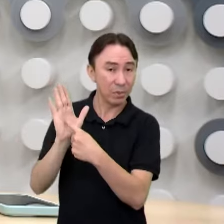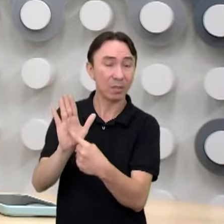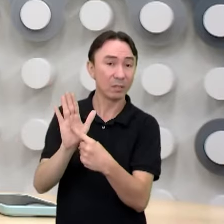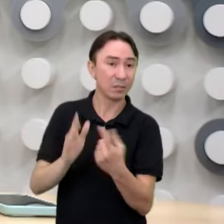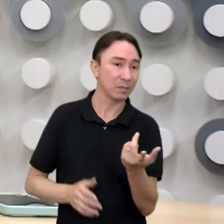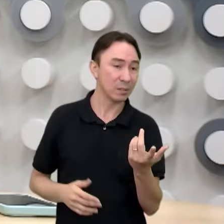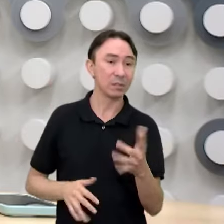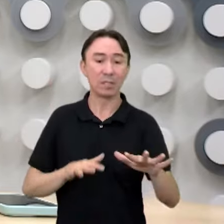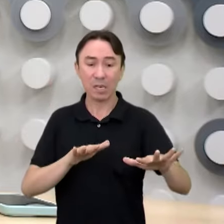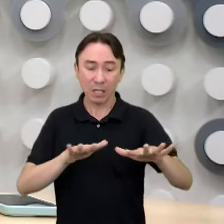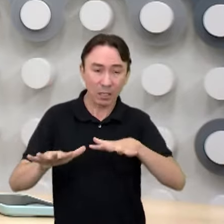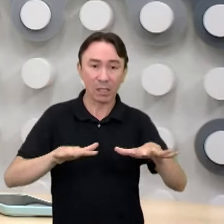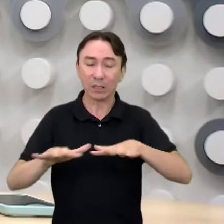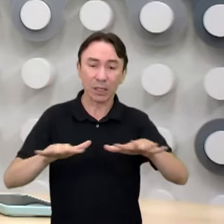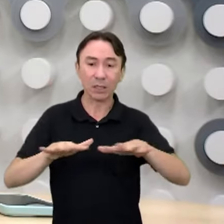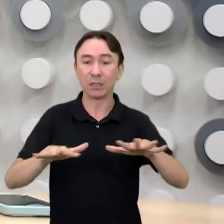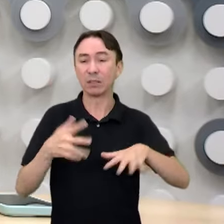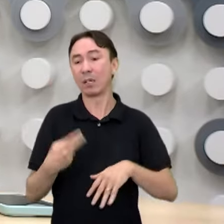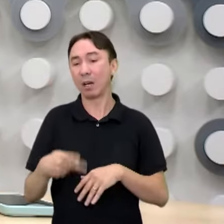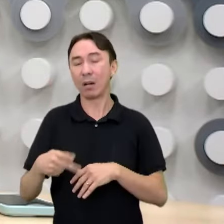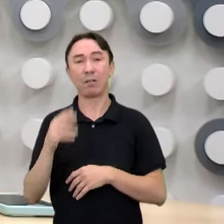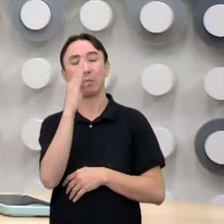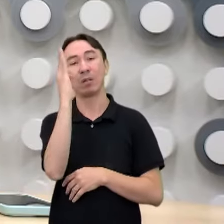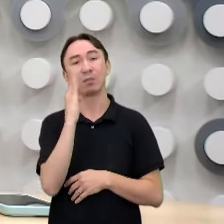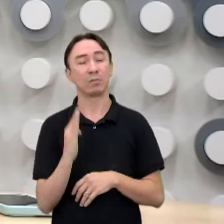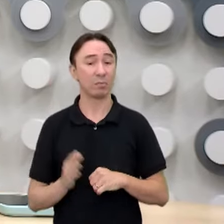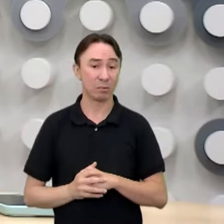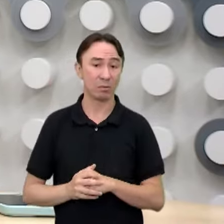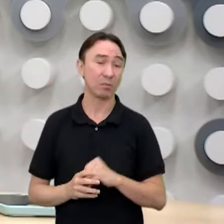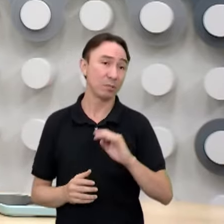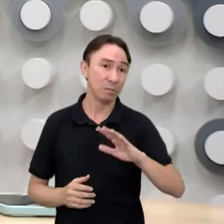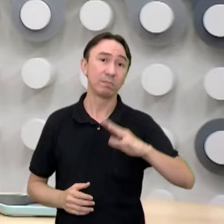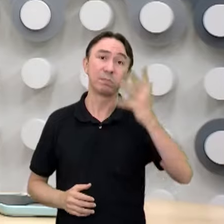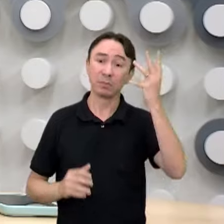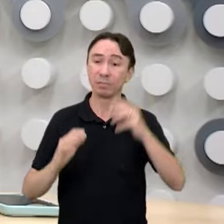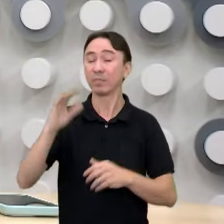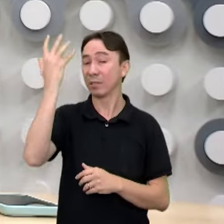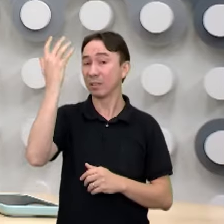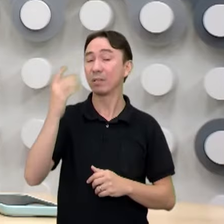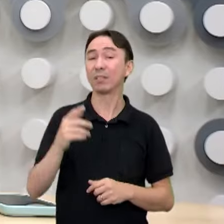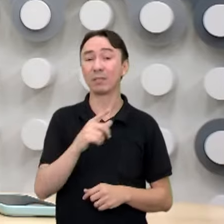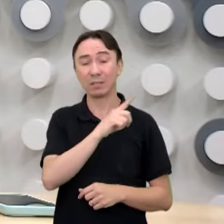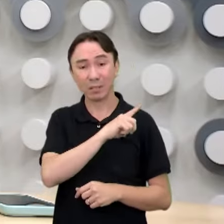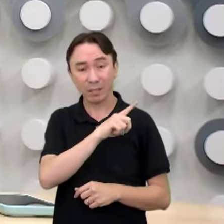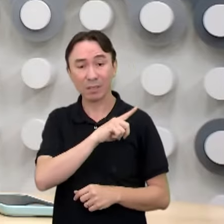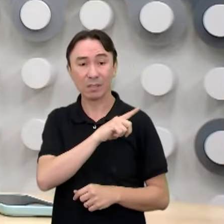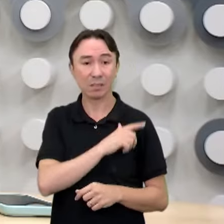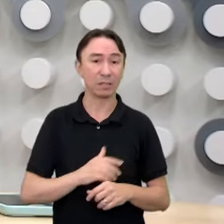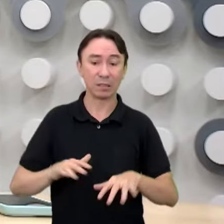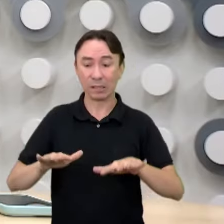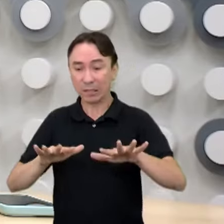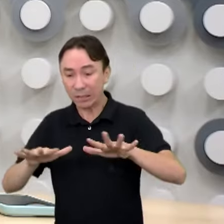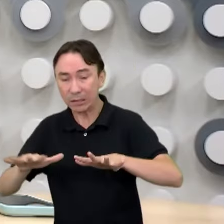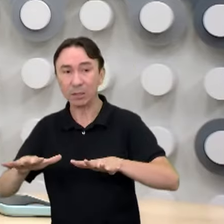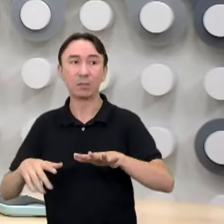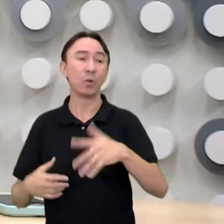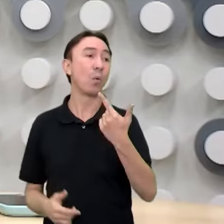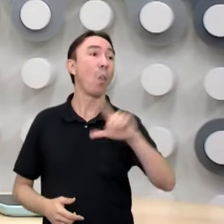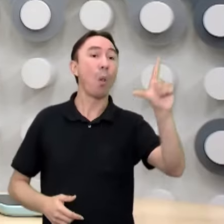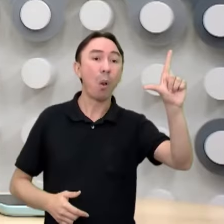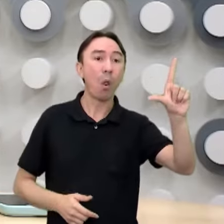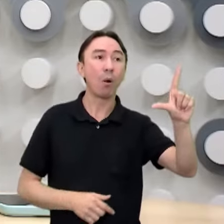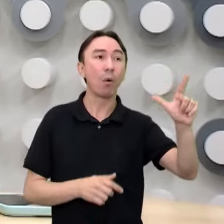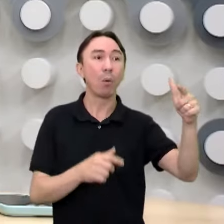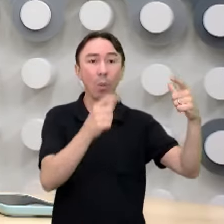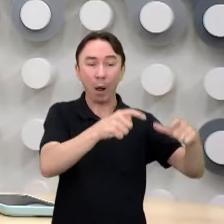Então ocorrem sim, muitas vezes são reflexos de tremores de terras de outras localidades, porque a gente fala lá na